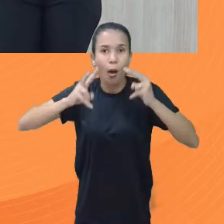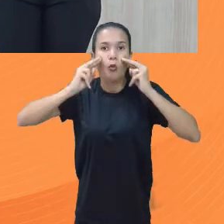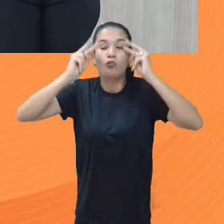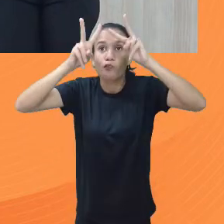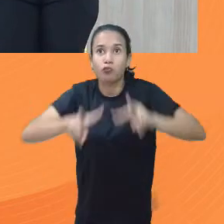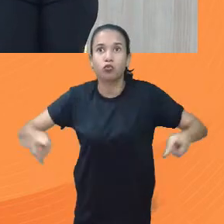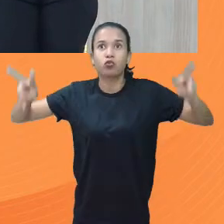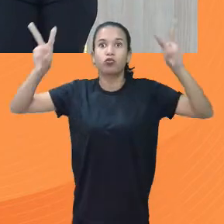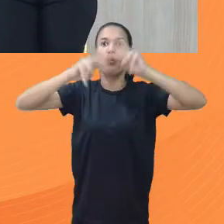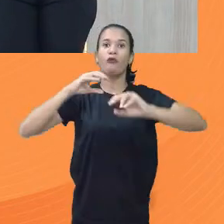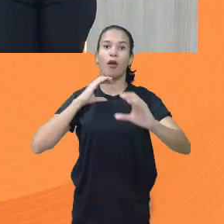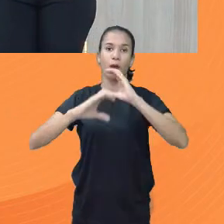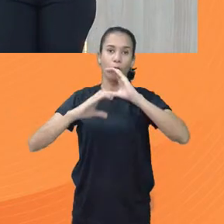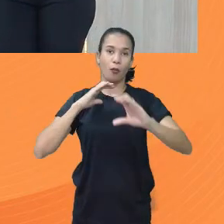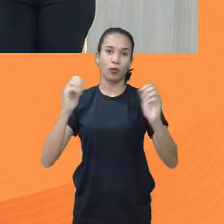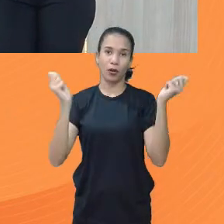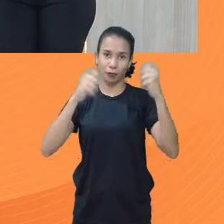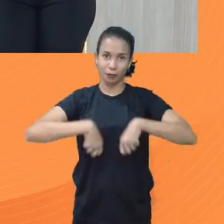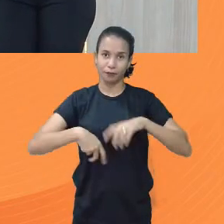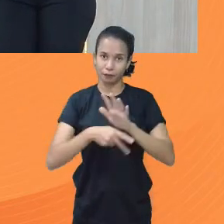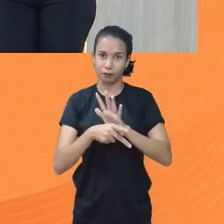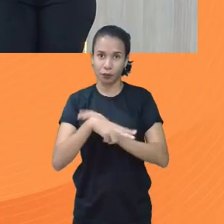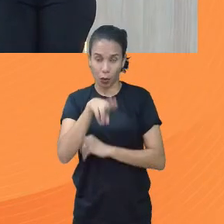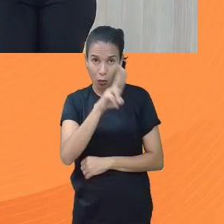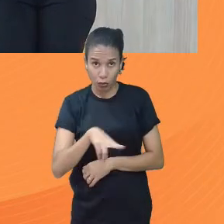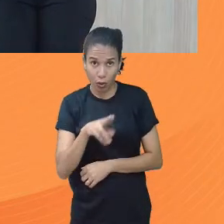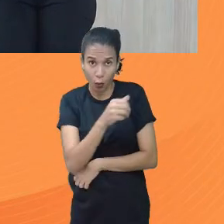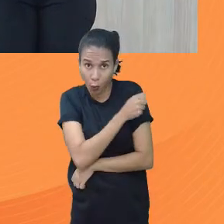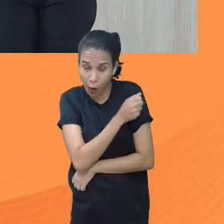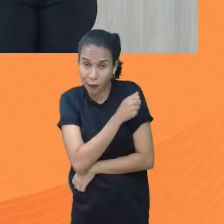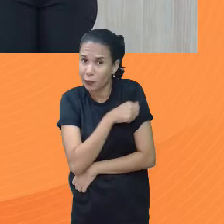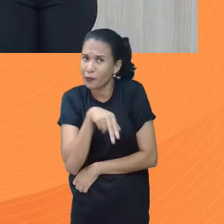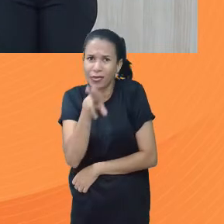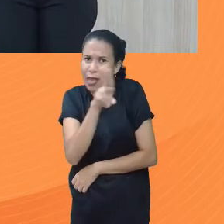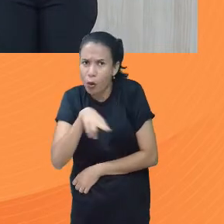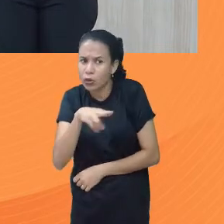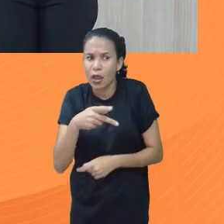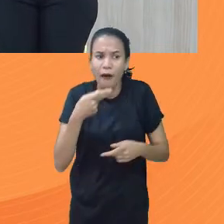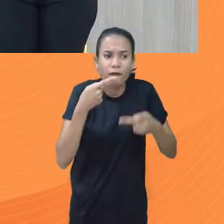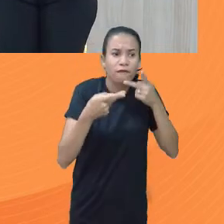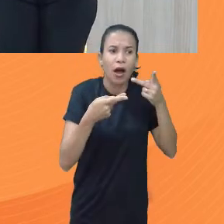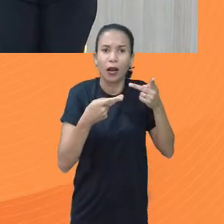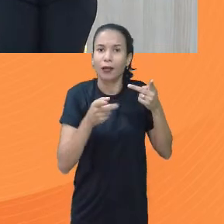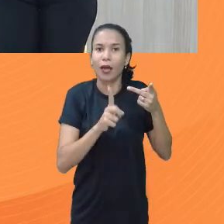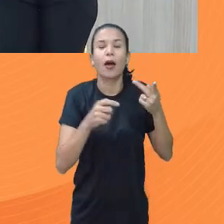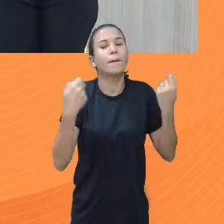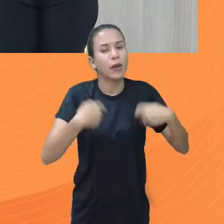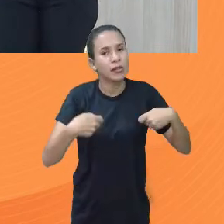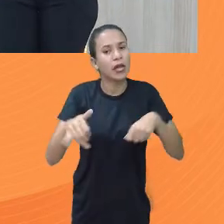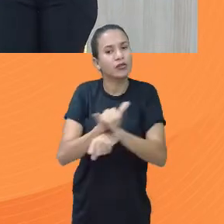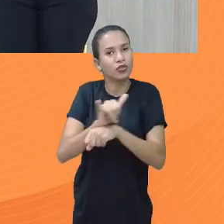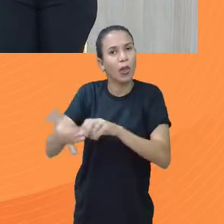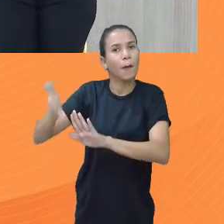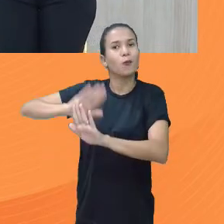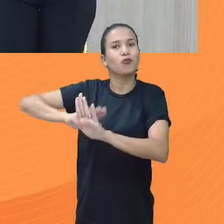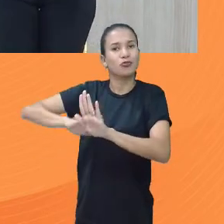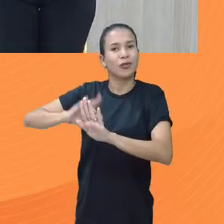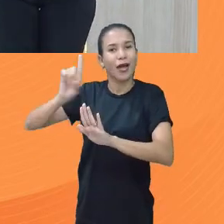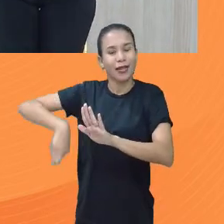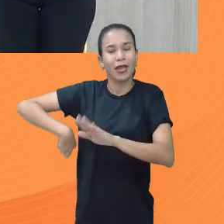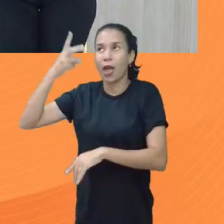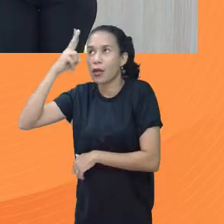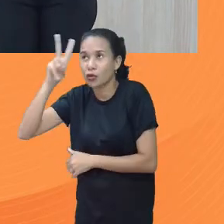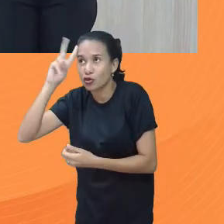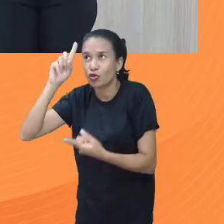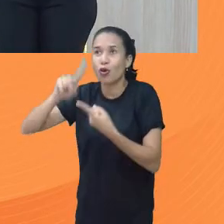comunicação, mesmo que o estudante não utilize a linguagem verbal. A gente precisa trabalhar com histórias, a gente precisa trabalhar com